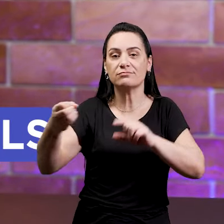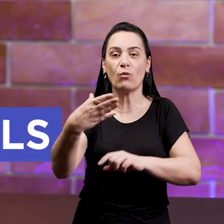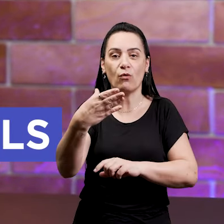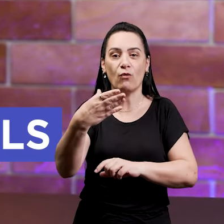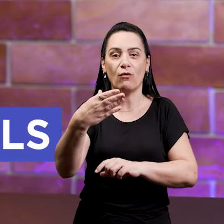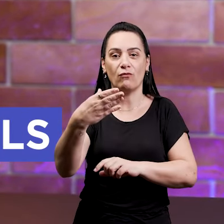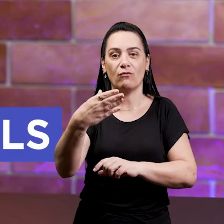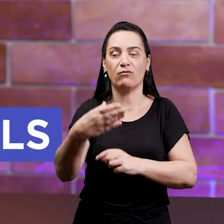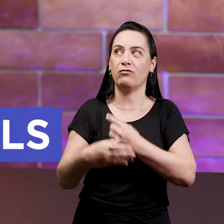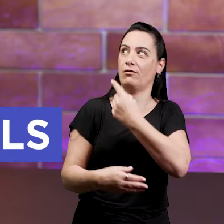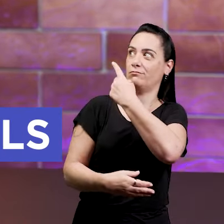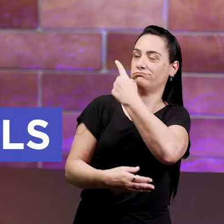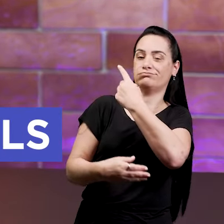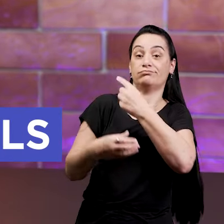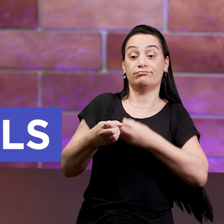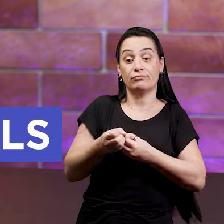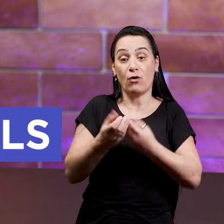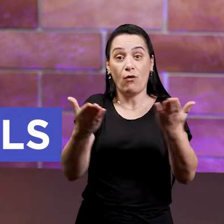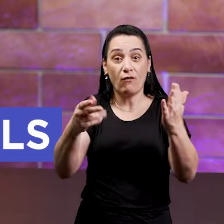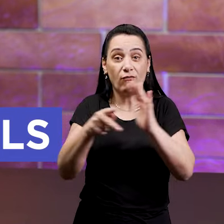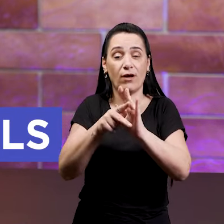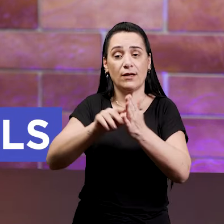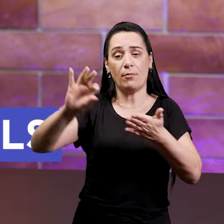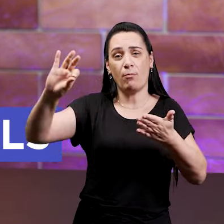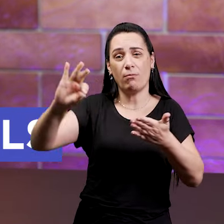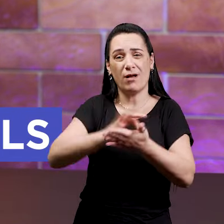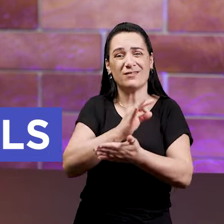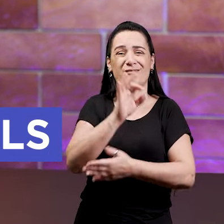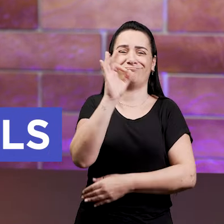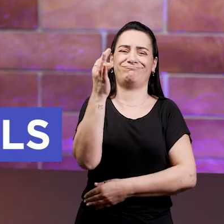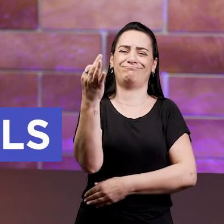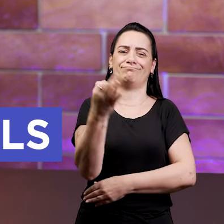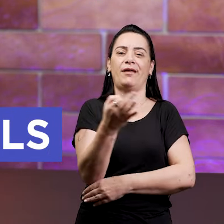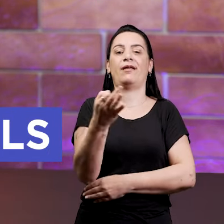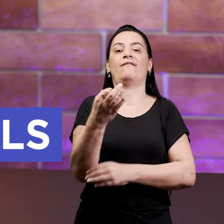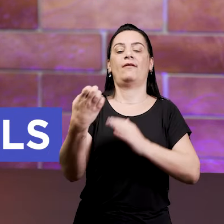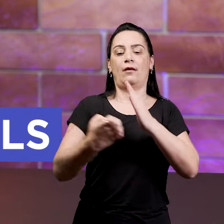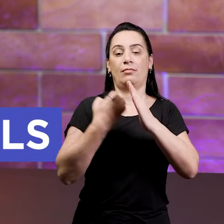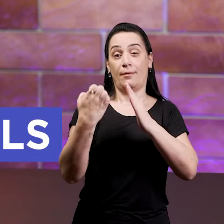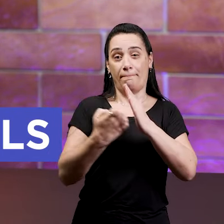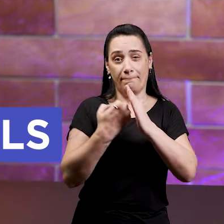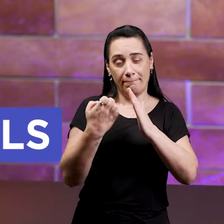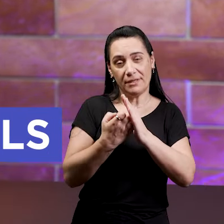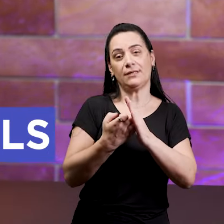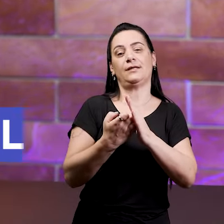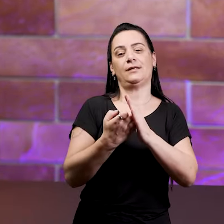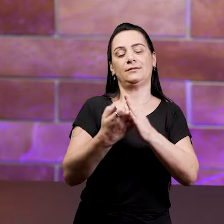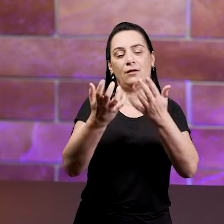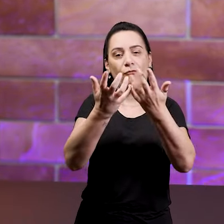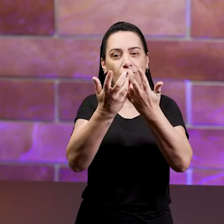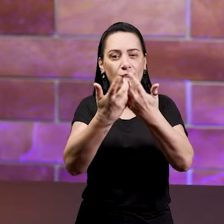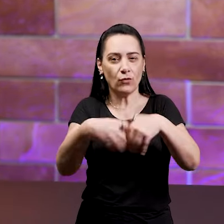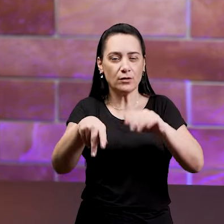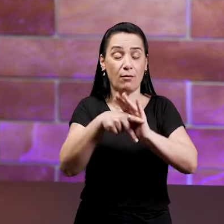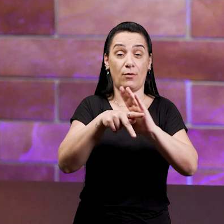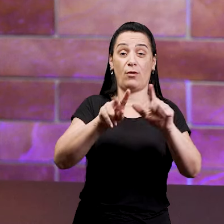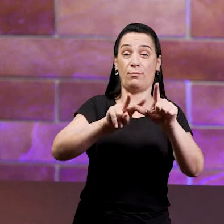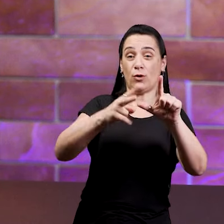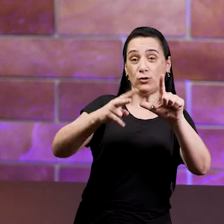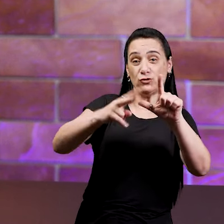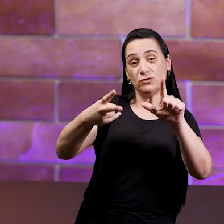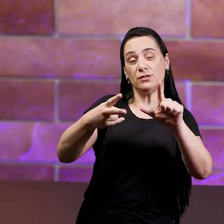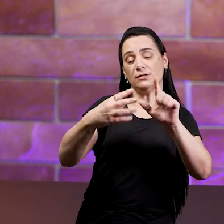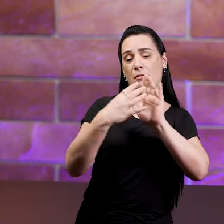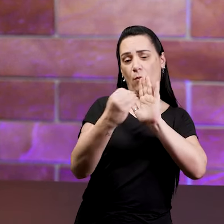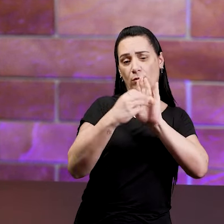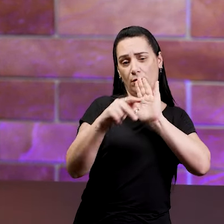Microsoft Teams Essentials, uma nova oferta de assinatura ideal para empresas que querem integrar as